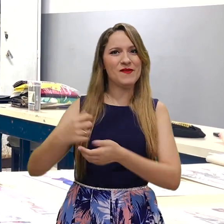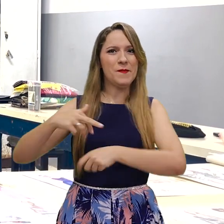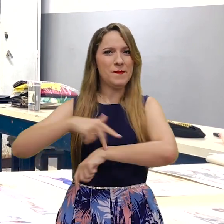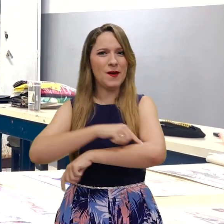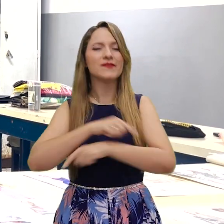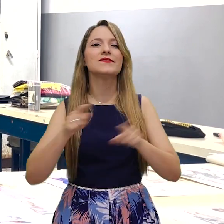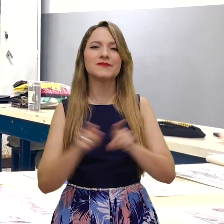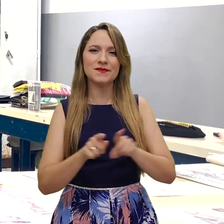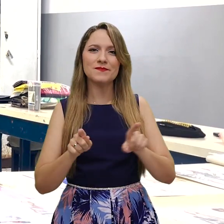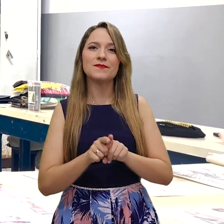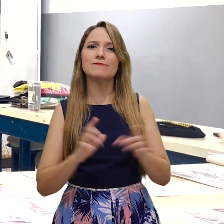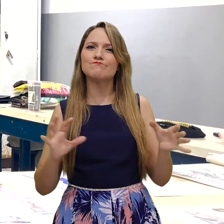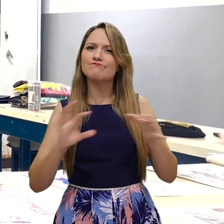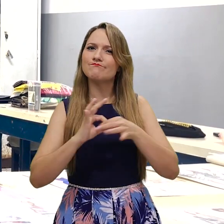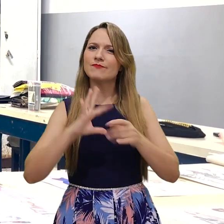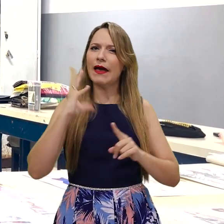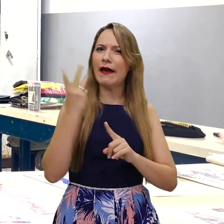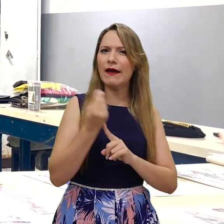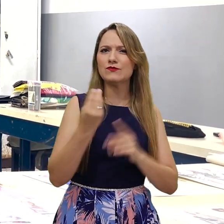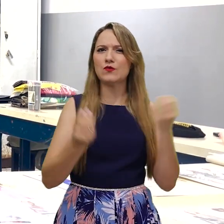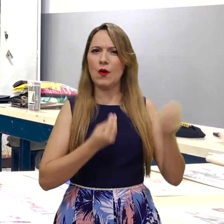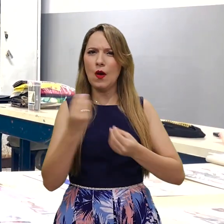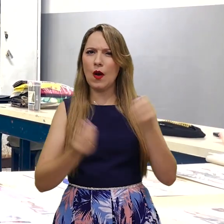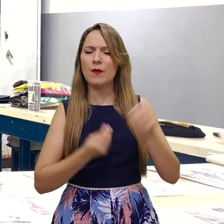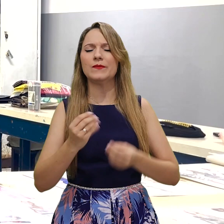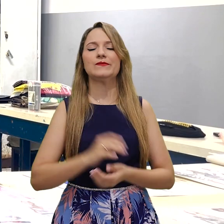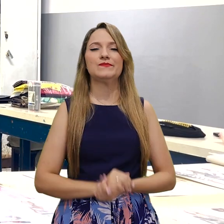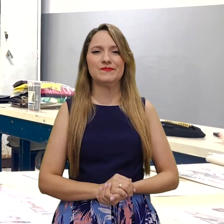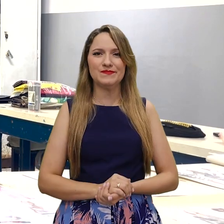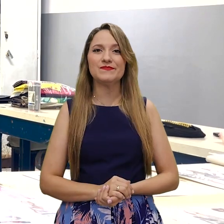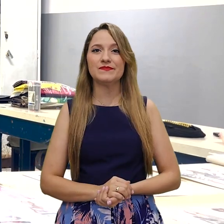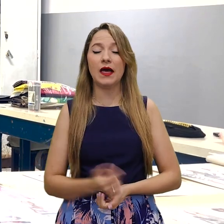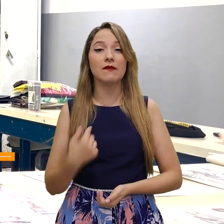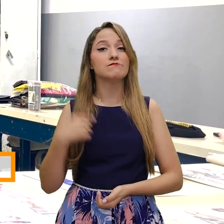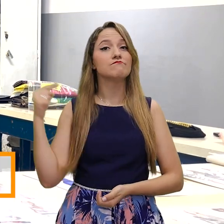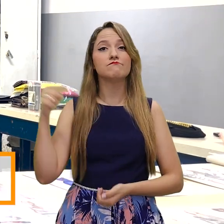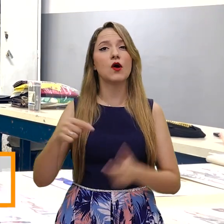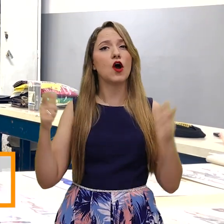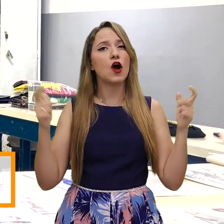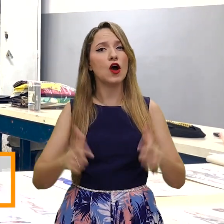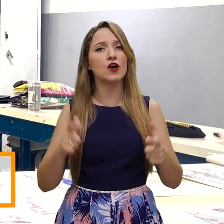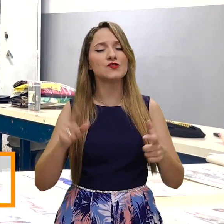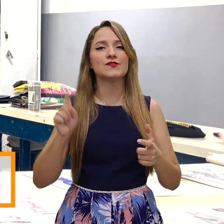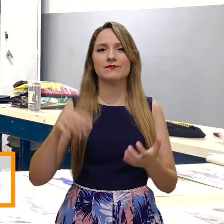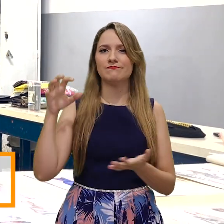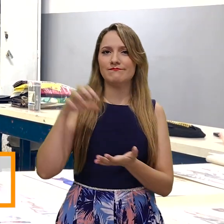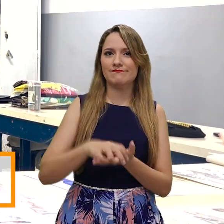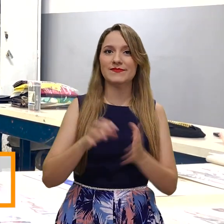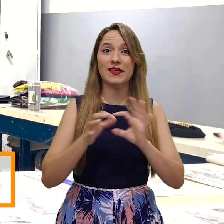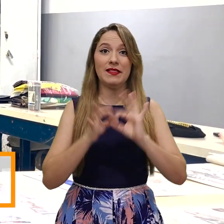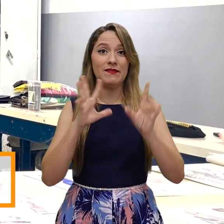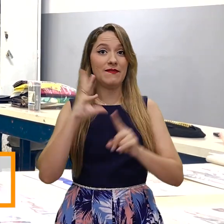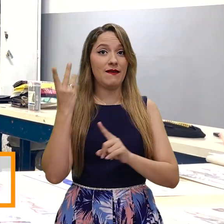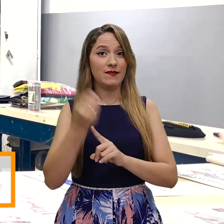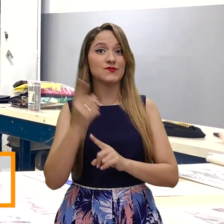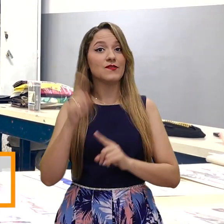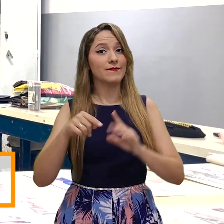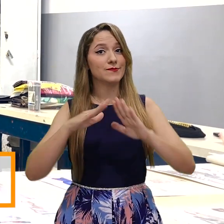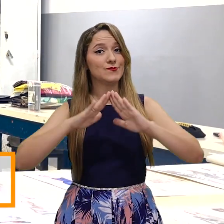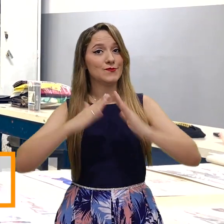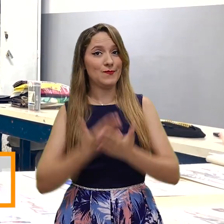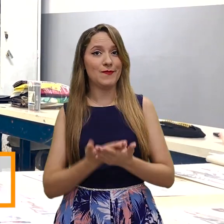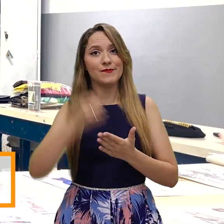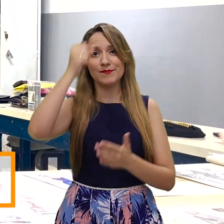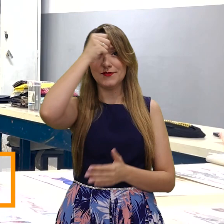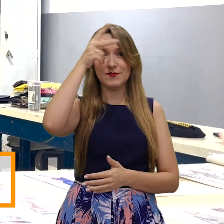com a arte através da ilustração de moda. E eu estou aqui no Centro Livre de Artes, que é uma escola da Secretaria